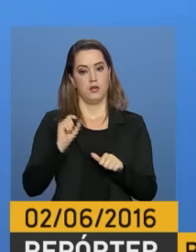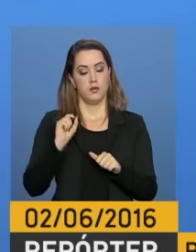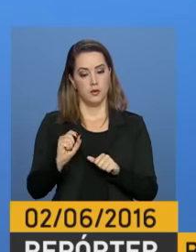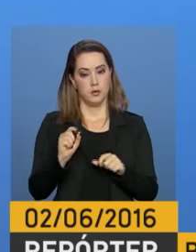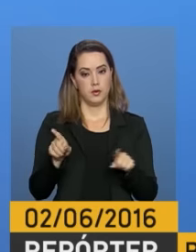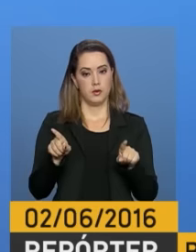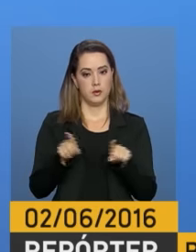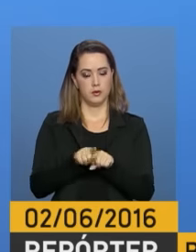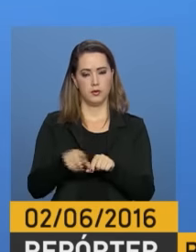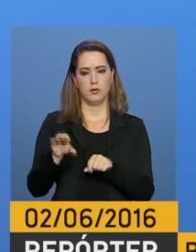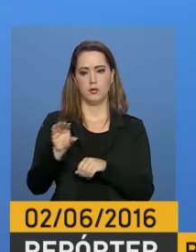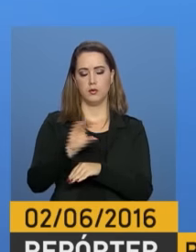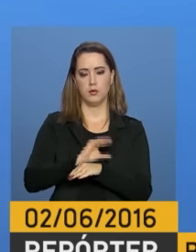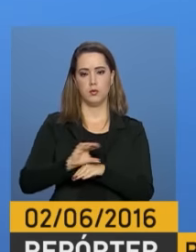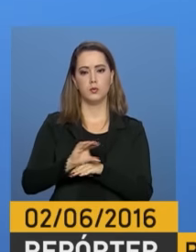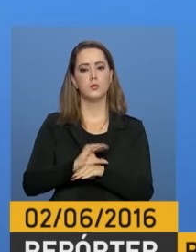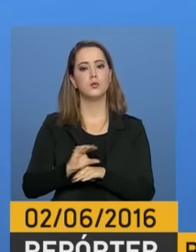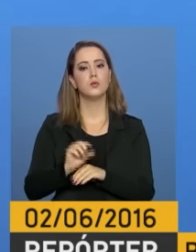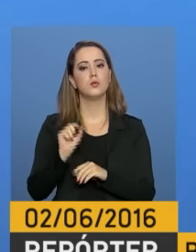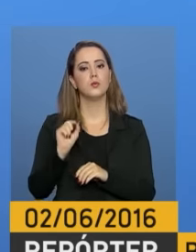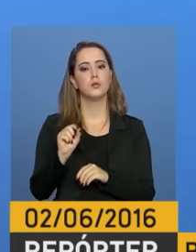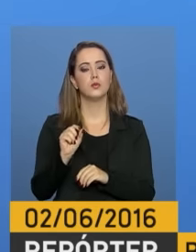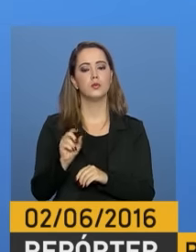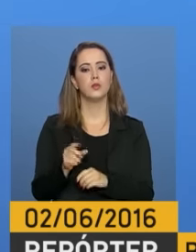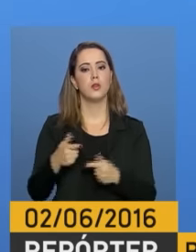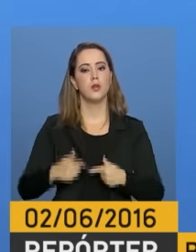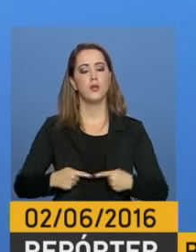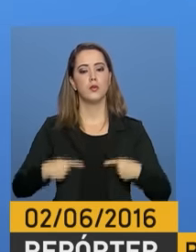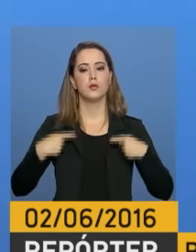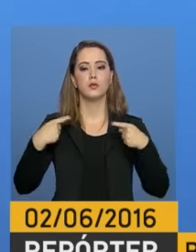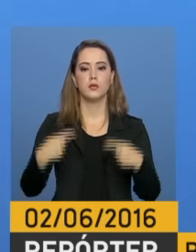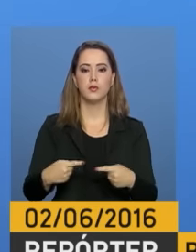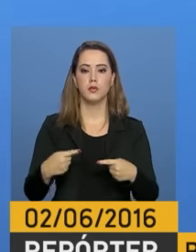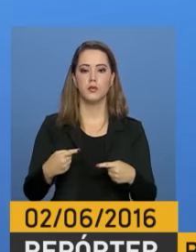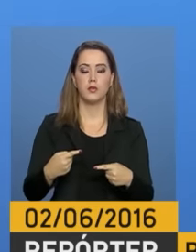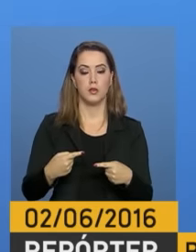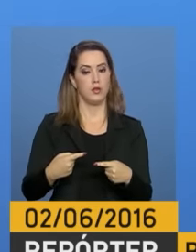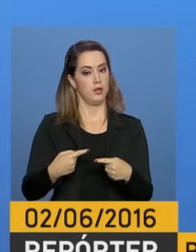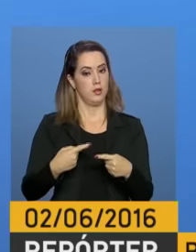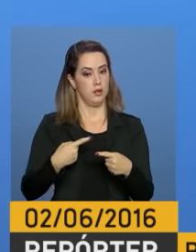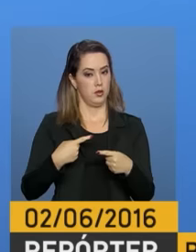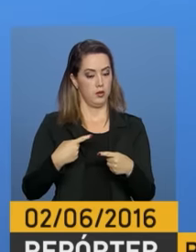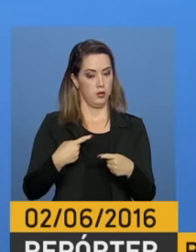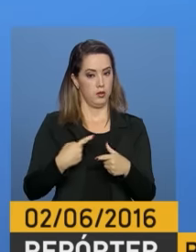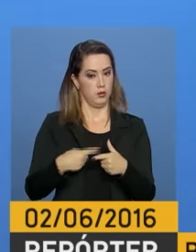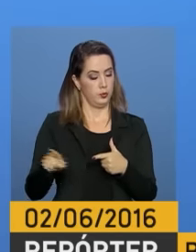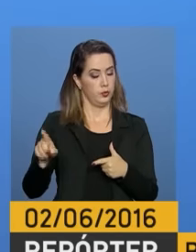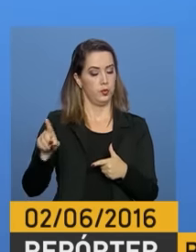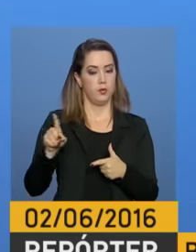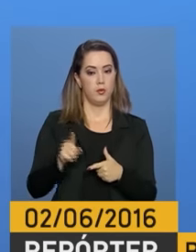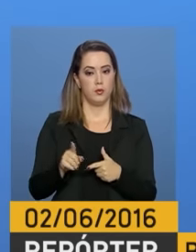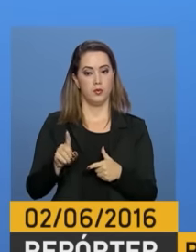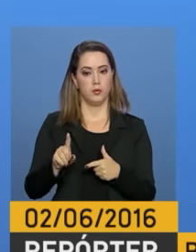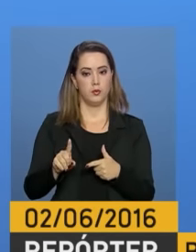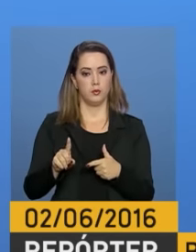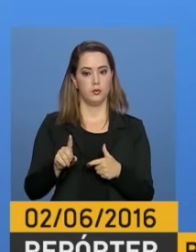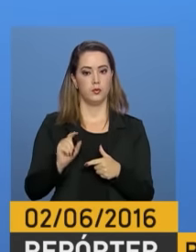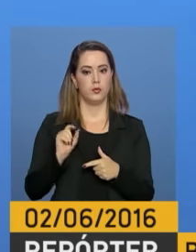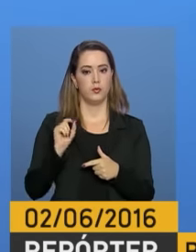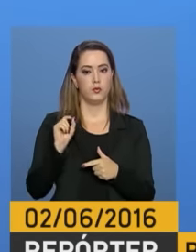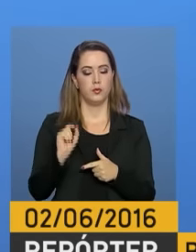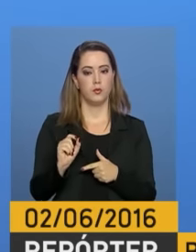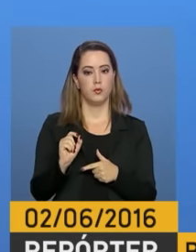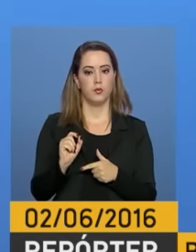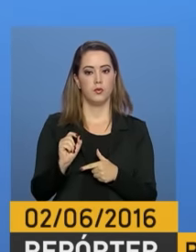Constituição, enfrenta o desafio de definir seus meios e, para alguns, seus fins mesmos, sob